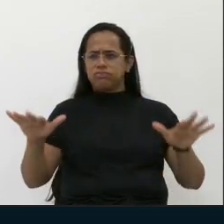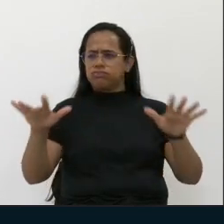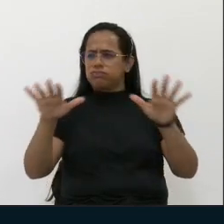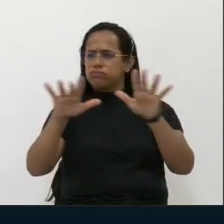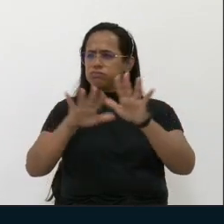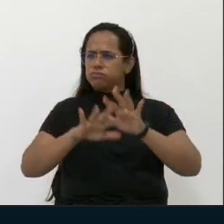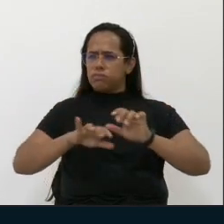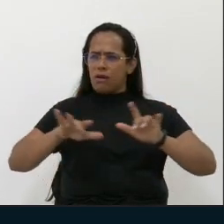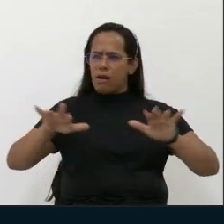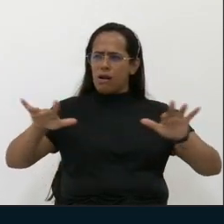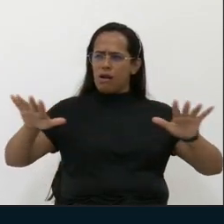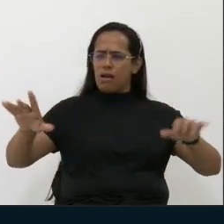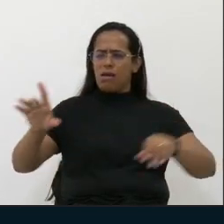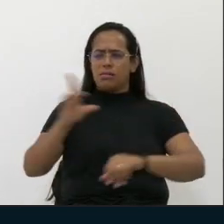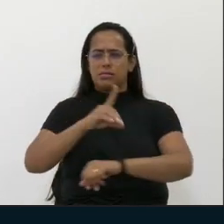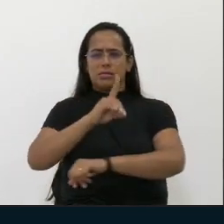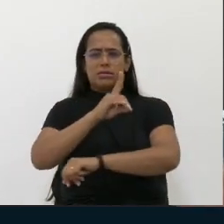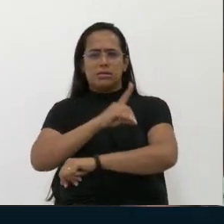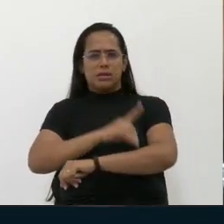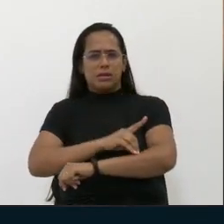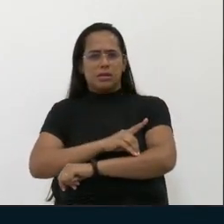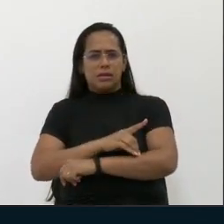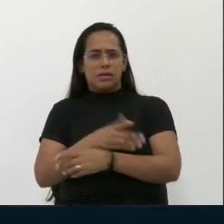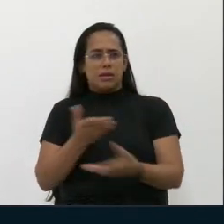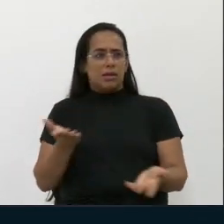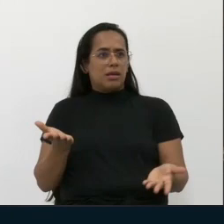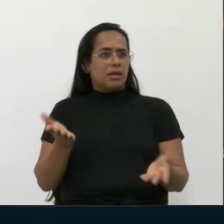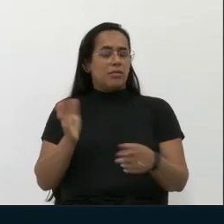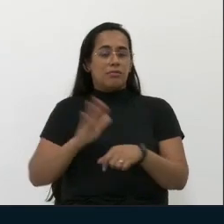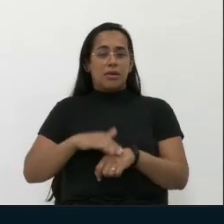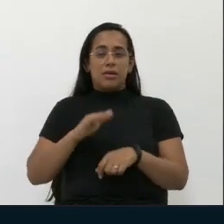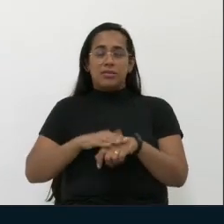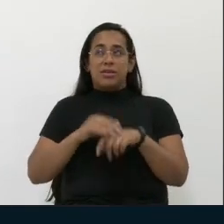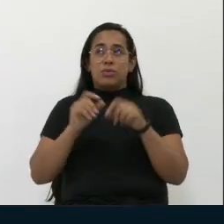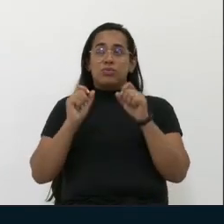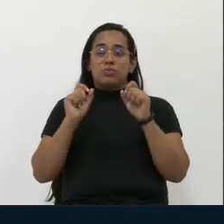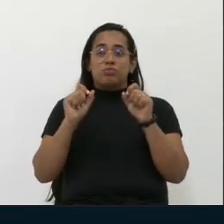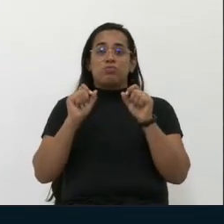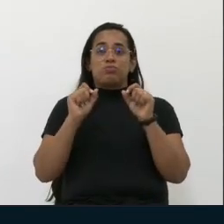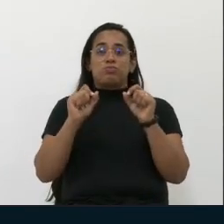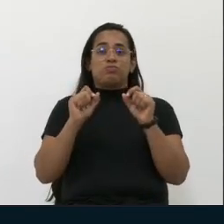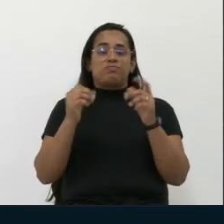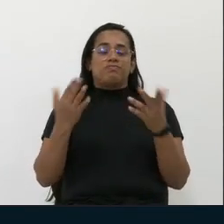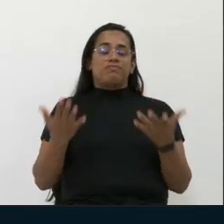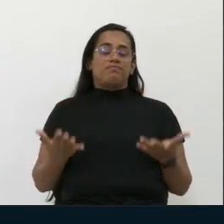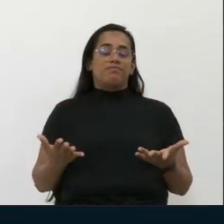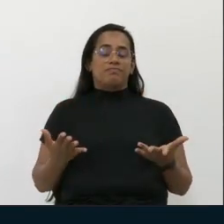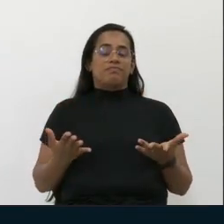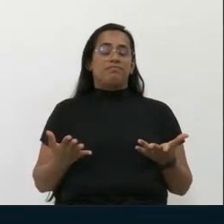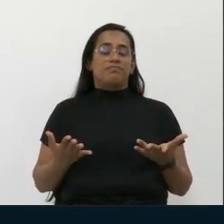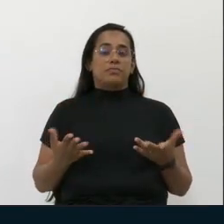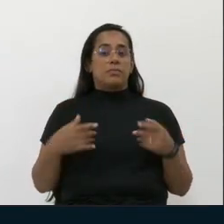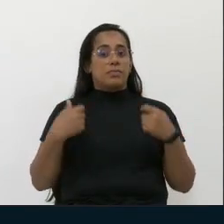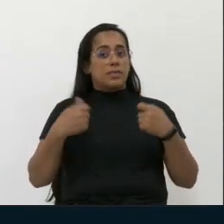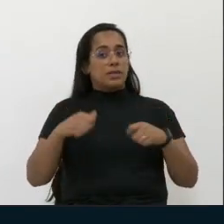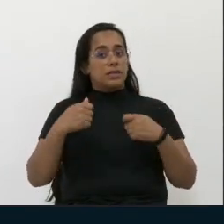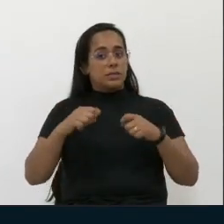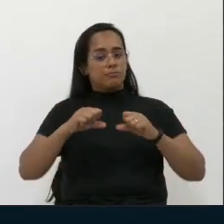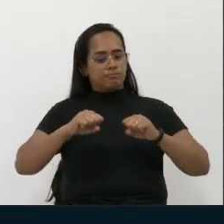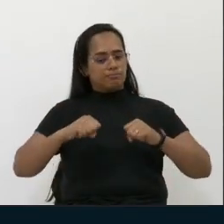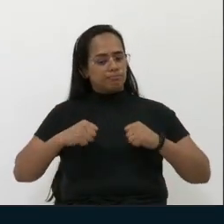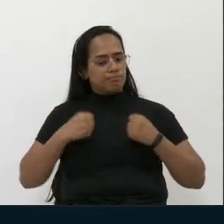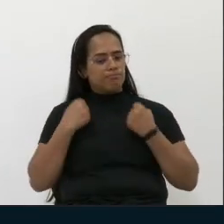grande, a epidemia. E não tem o que fazer. Nós precisamos tomar uma posição certeira. E